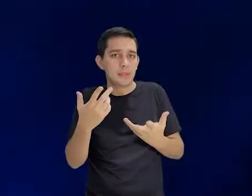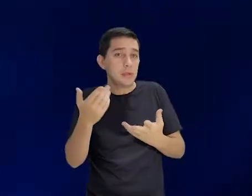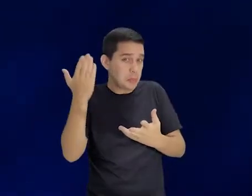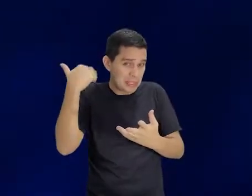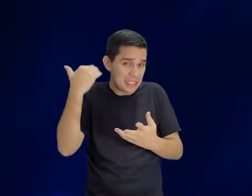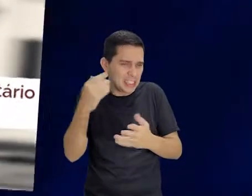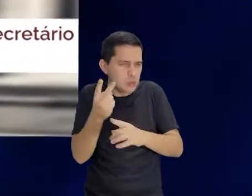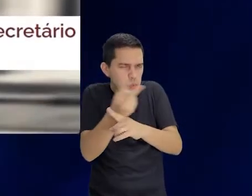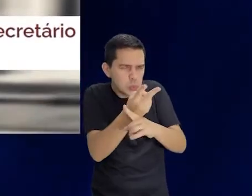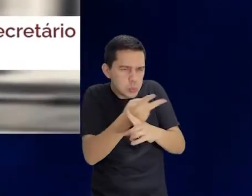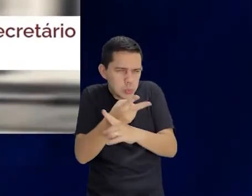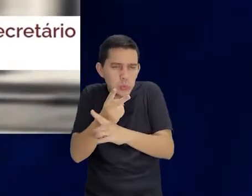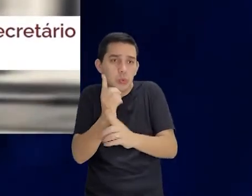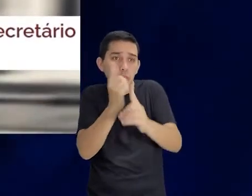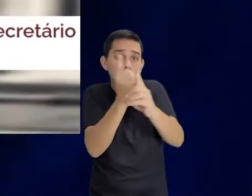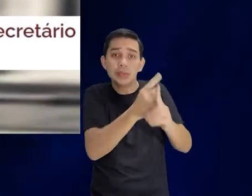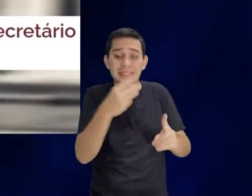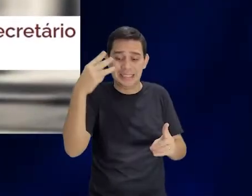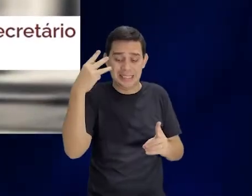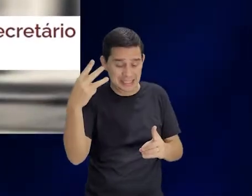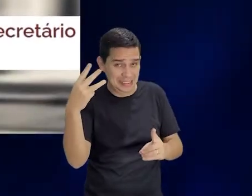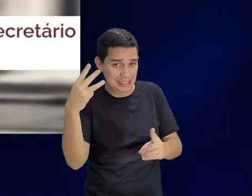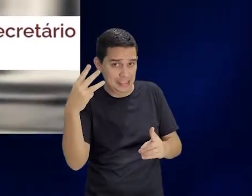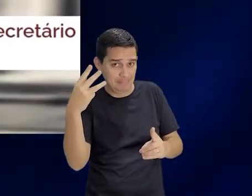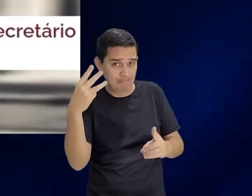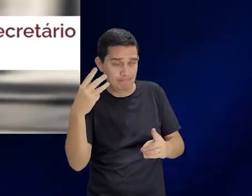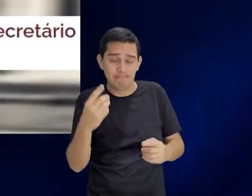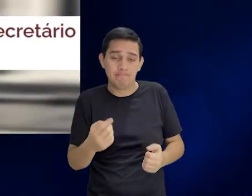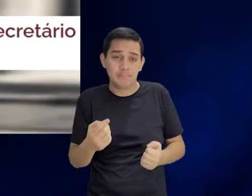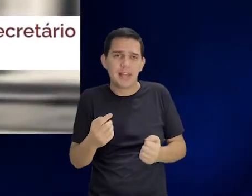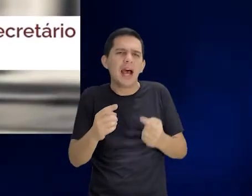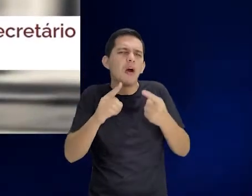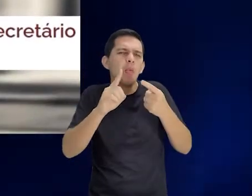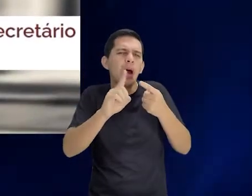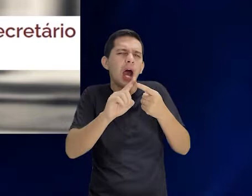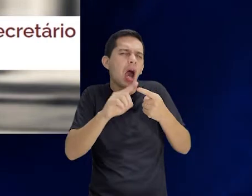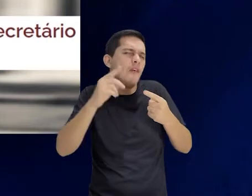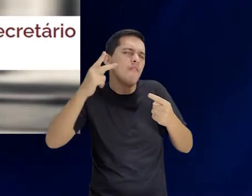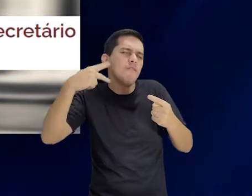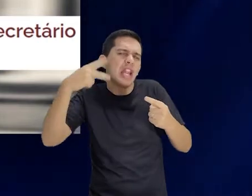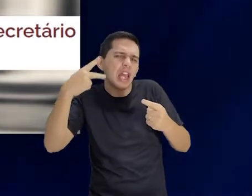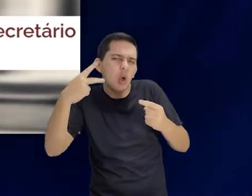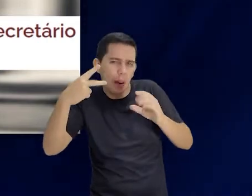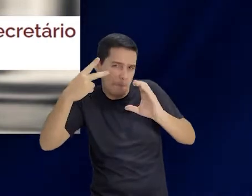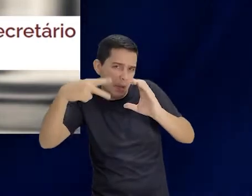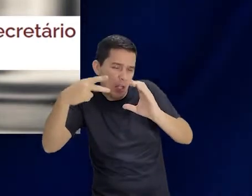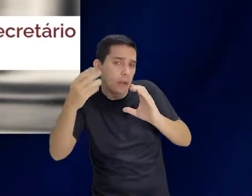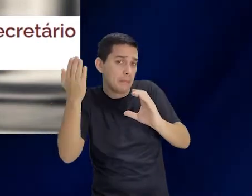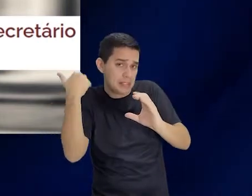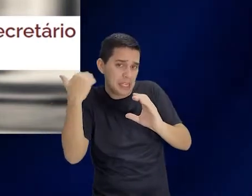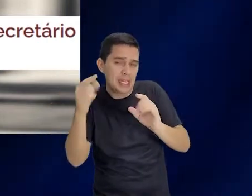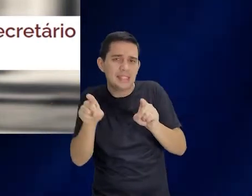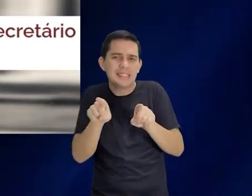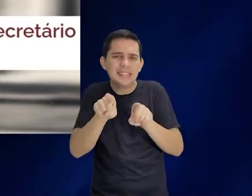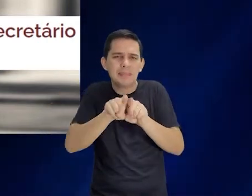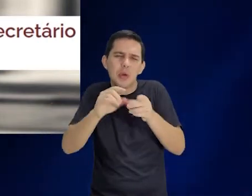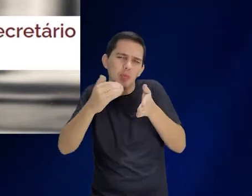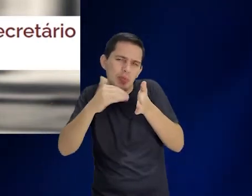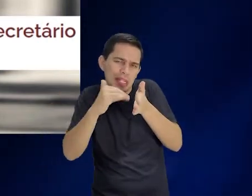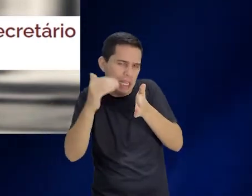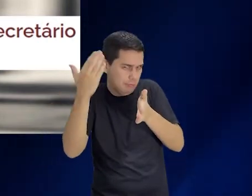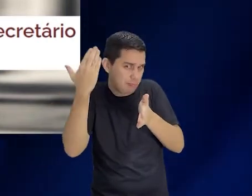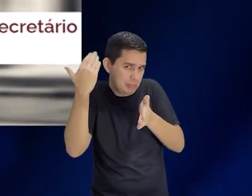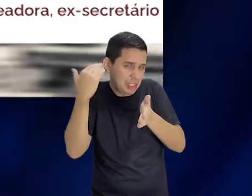envolvidos, que eram a vereadora Rita Stefânia, um ex-secretário Ronaldo e um sócio da empresa Forte Ambiental